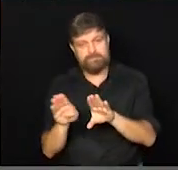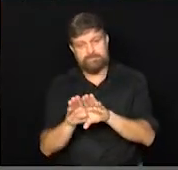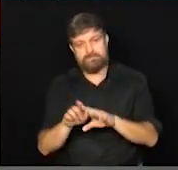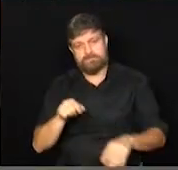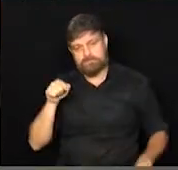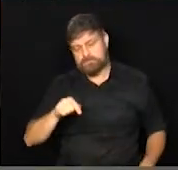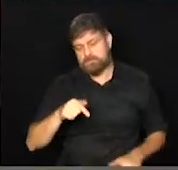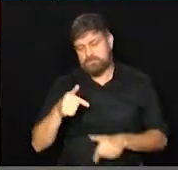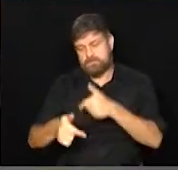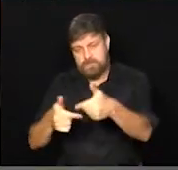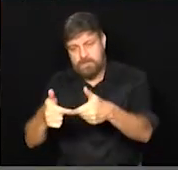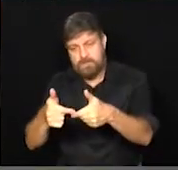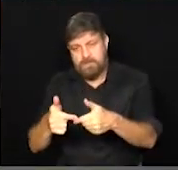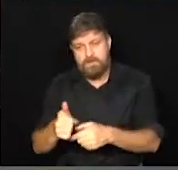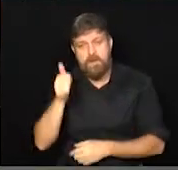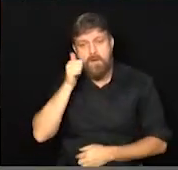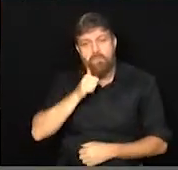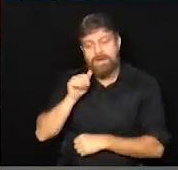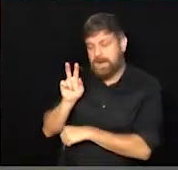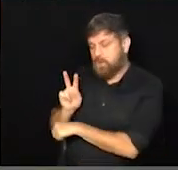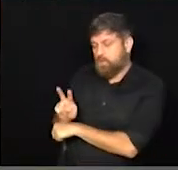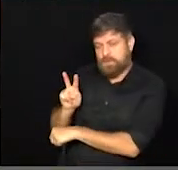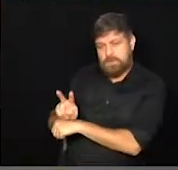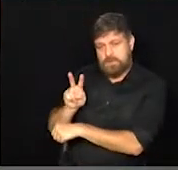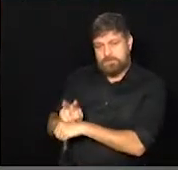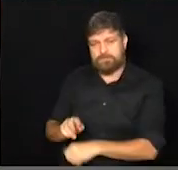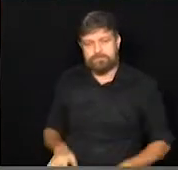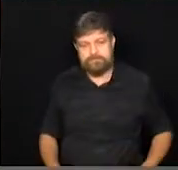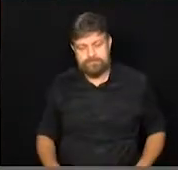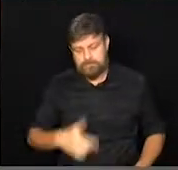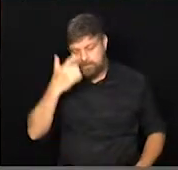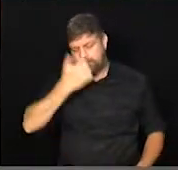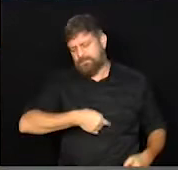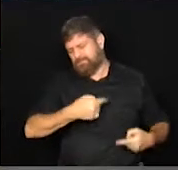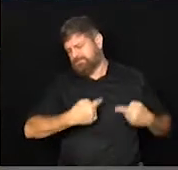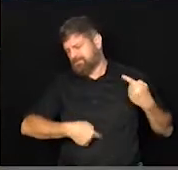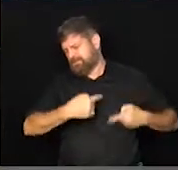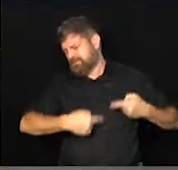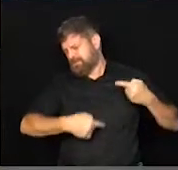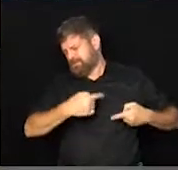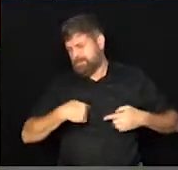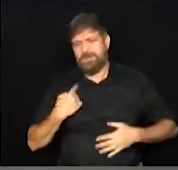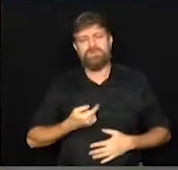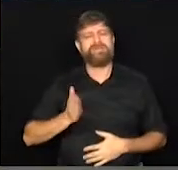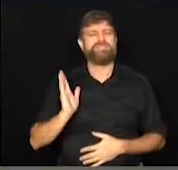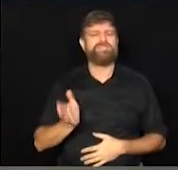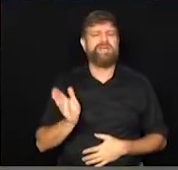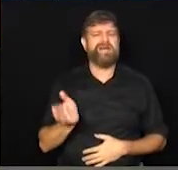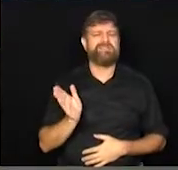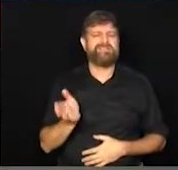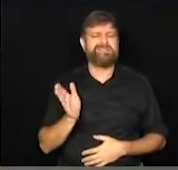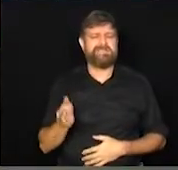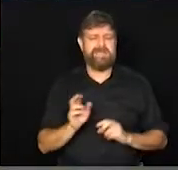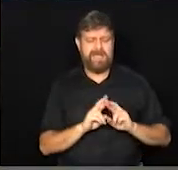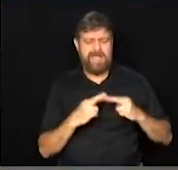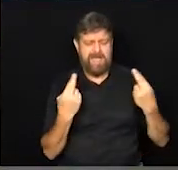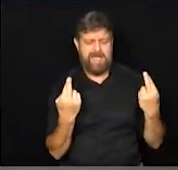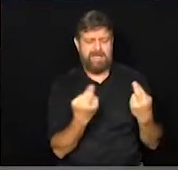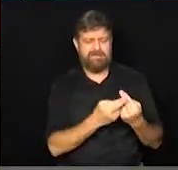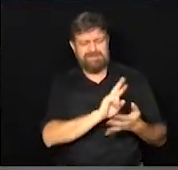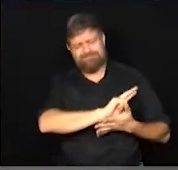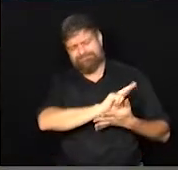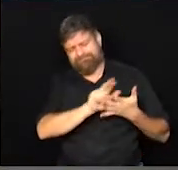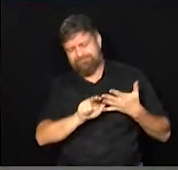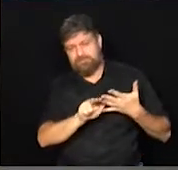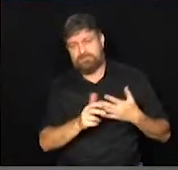desses serviços. Então, eu tenho discutido isso, nós já debatemos isso em outras reuniões, mas